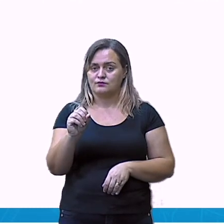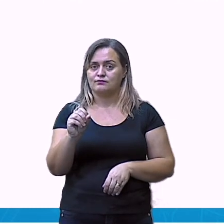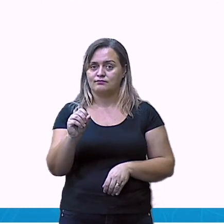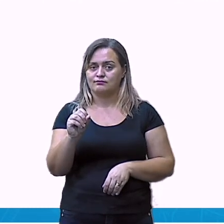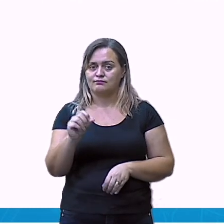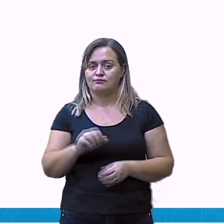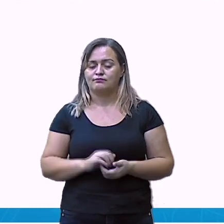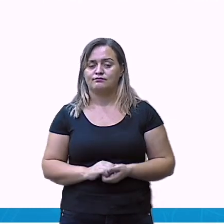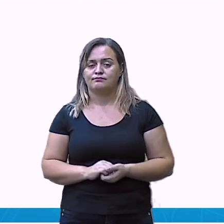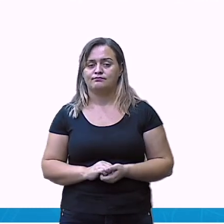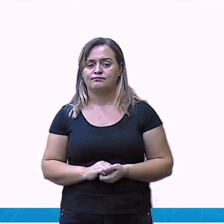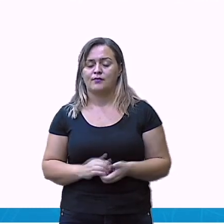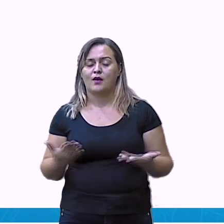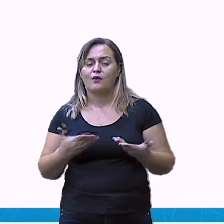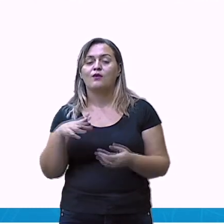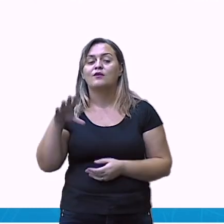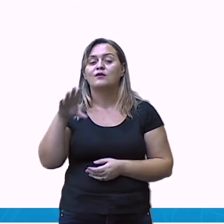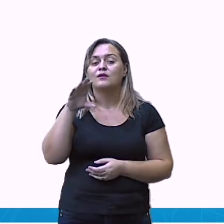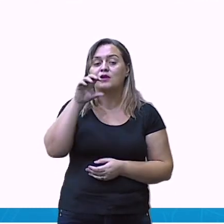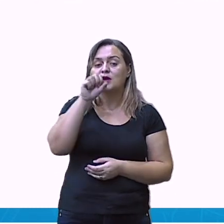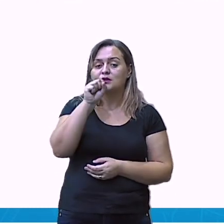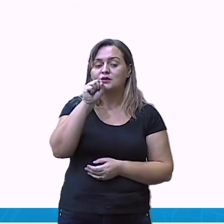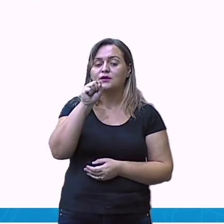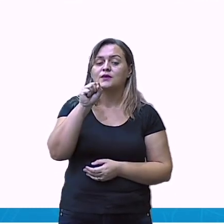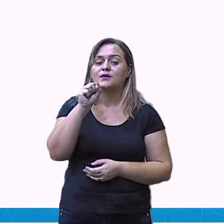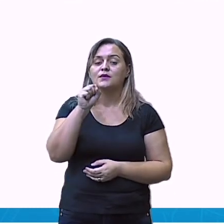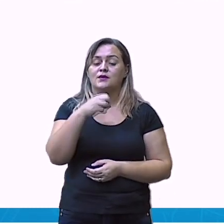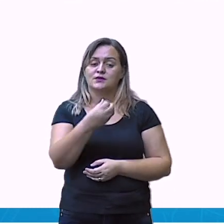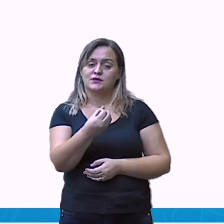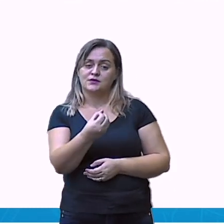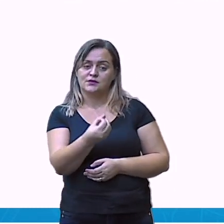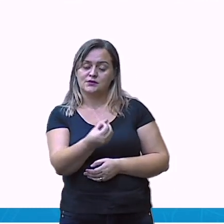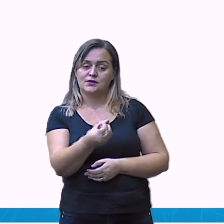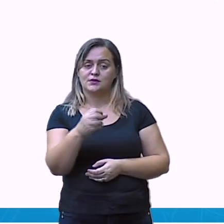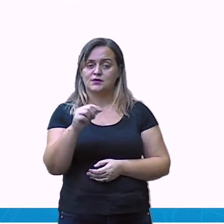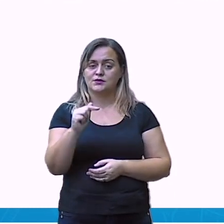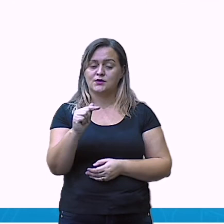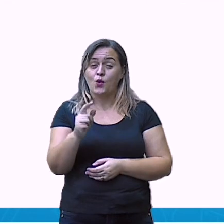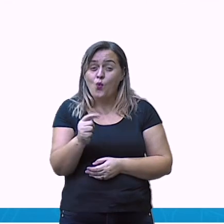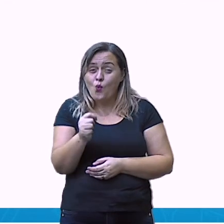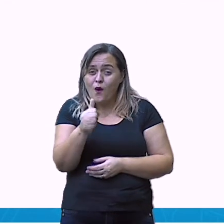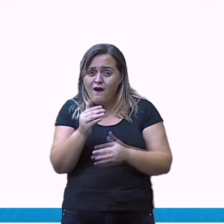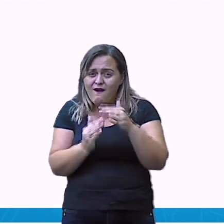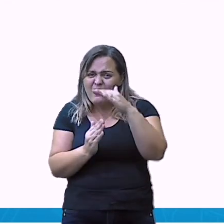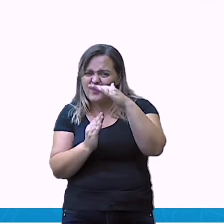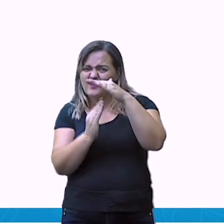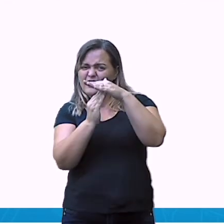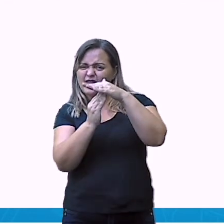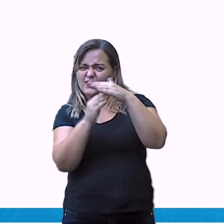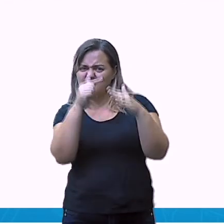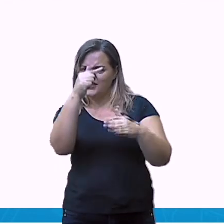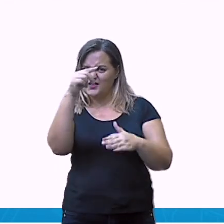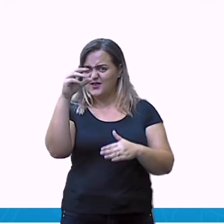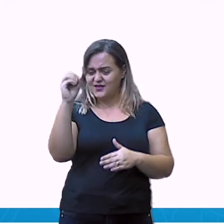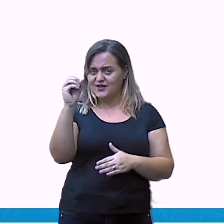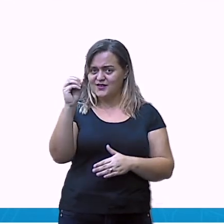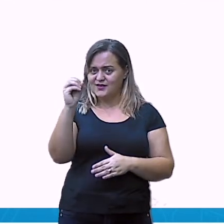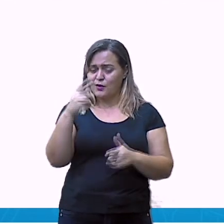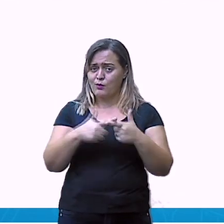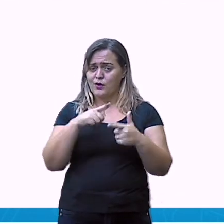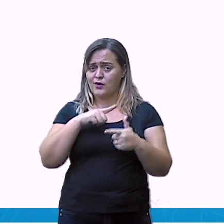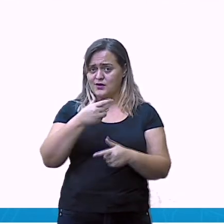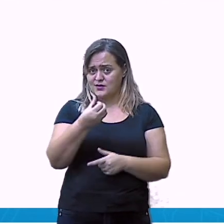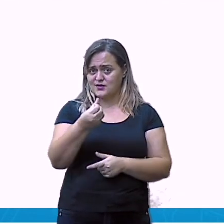67, quase chegando lá no 70, tá vendo a barrinha? O chuchu, 29.